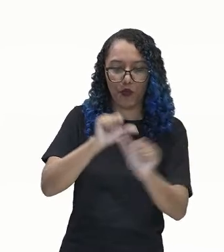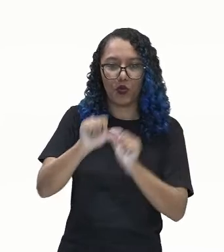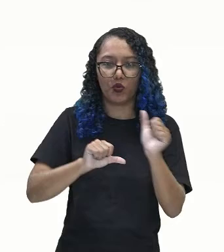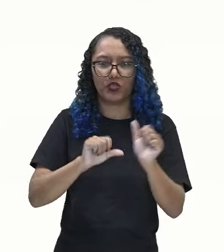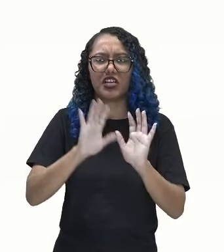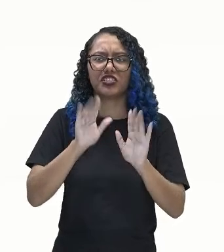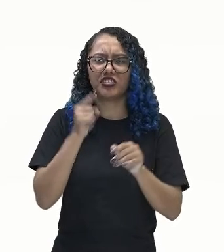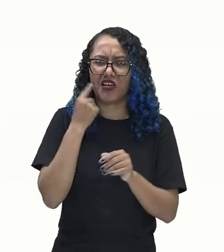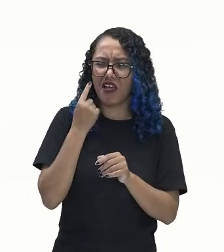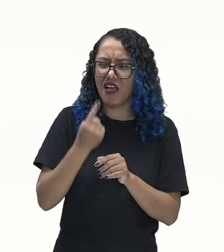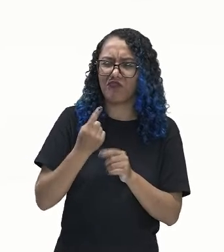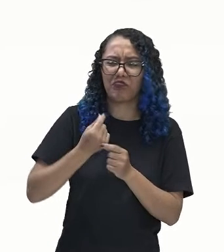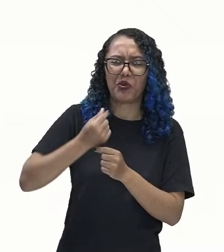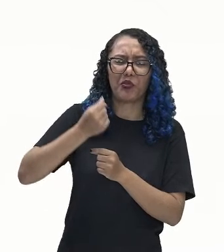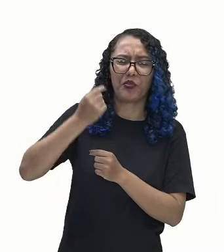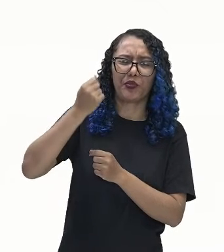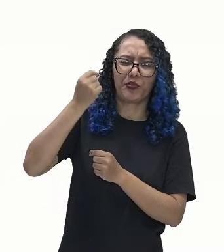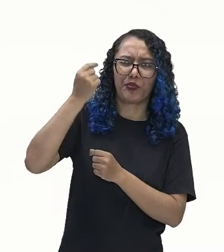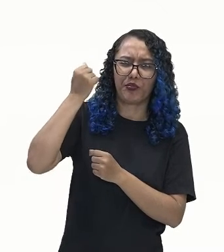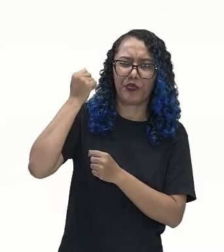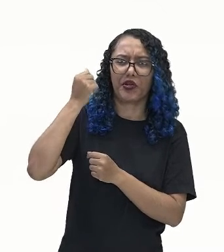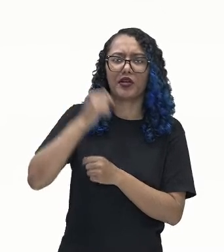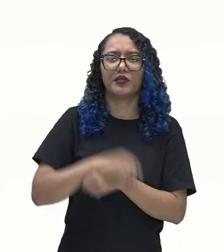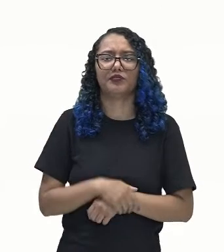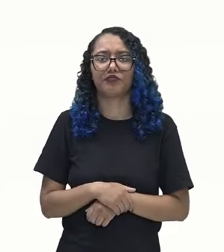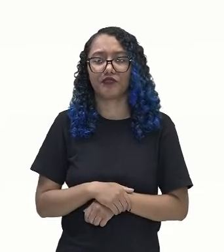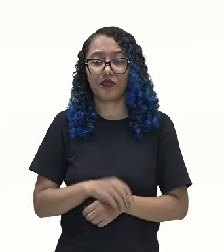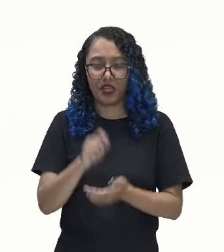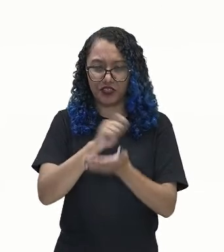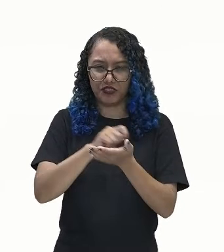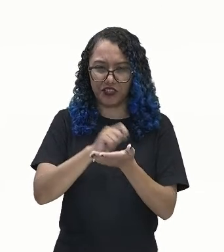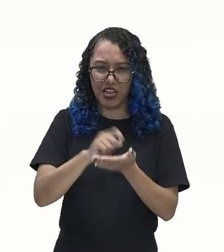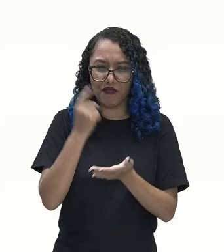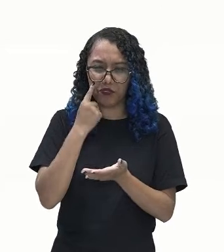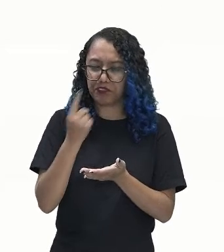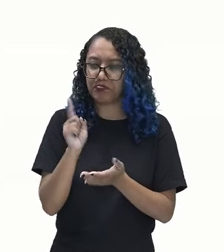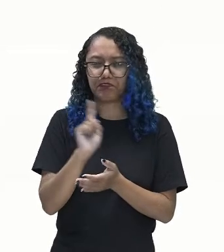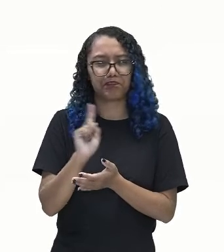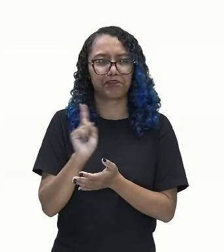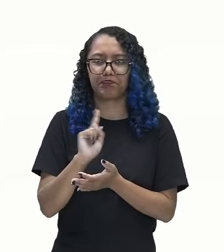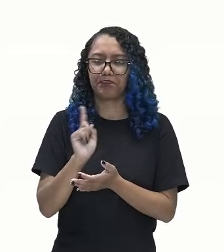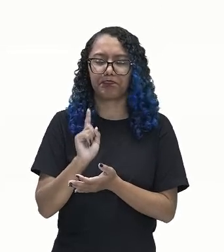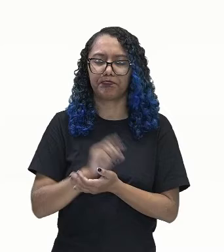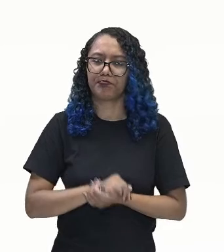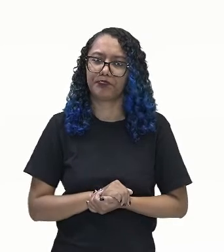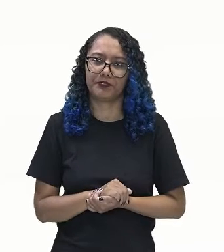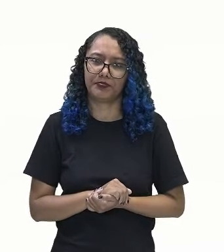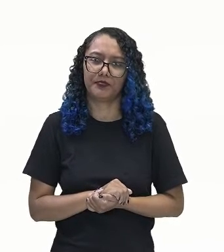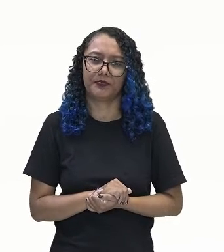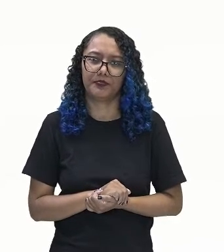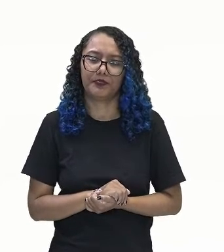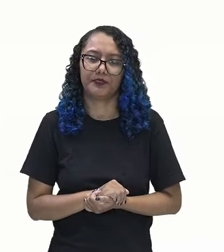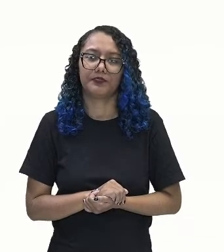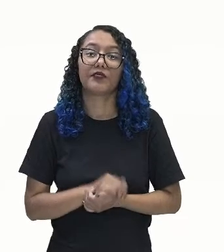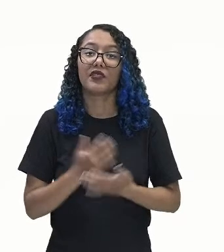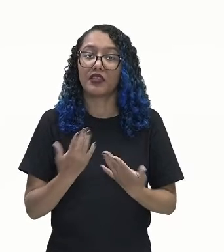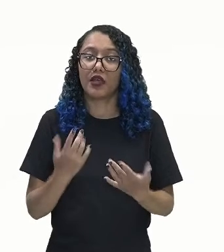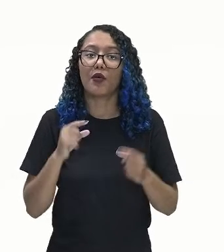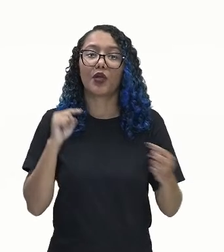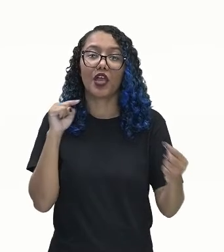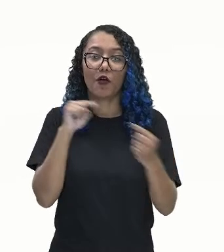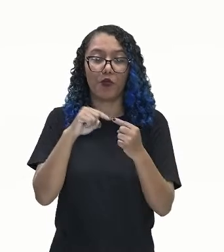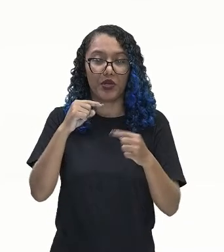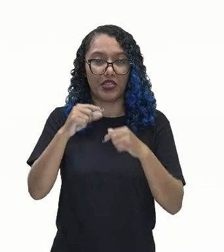muitos anos. Não se escreve mais desta forma. Então, aqui nós temos uma